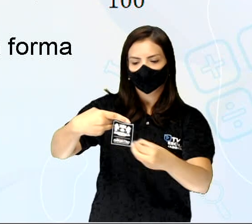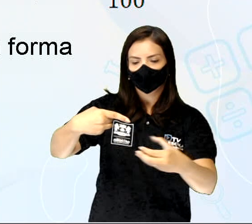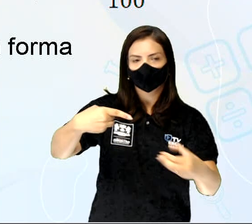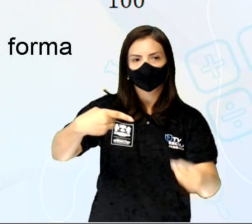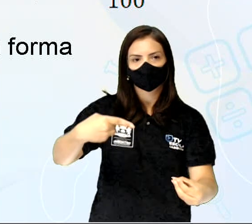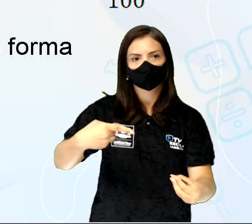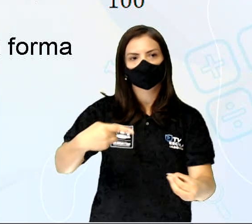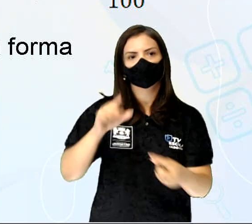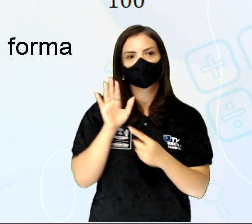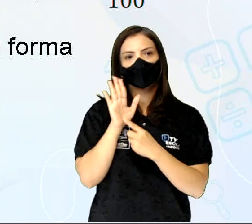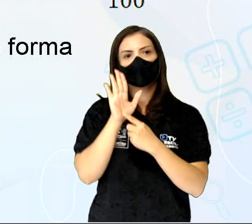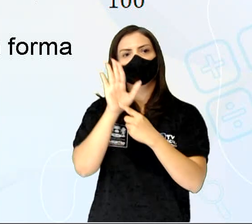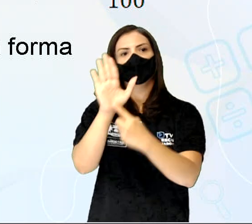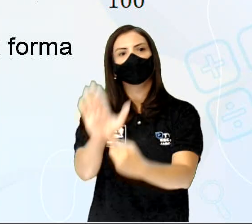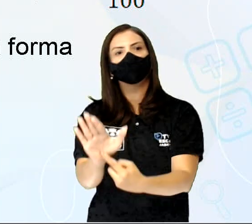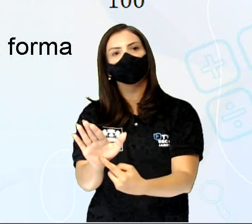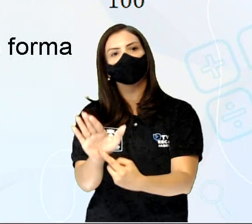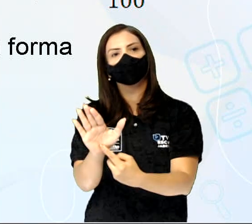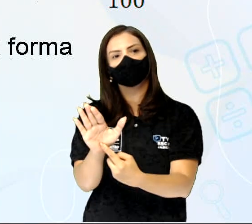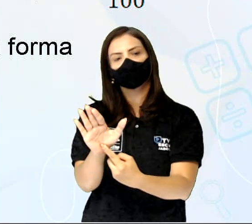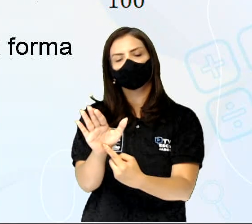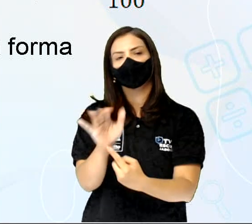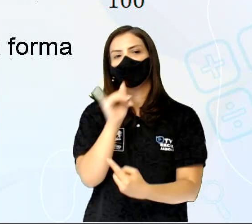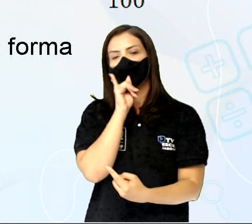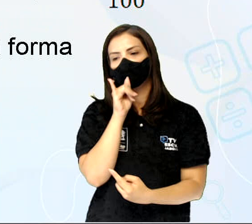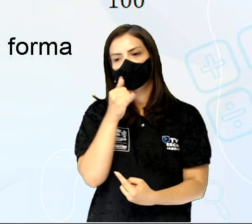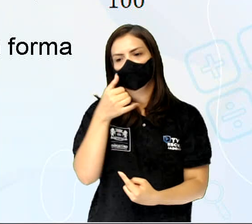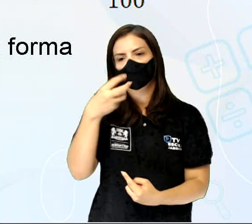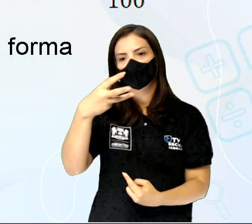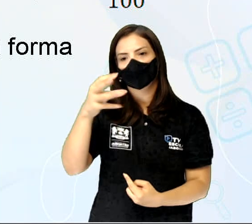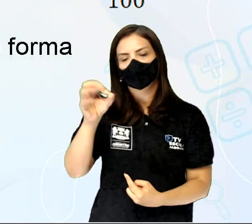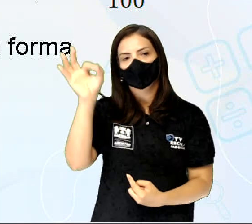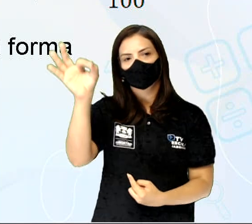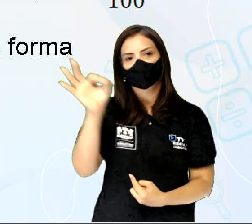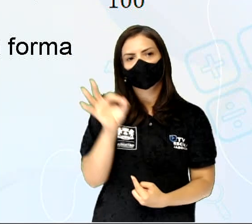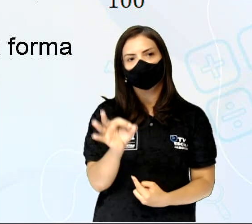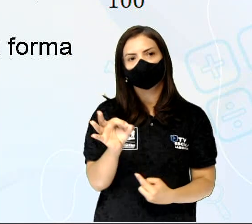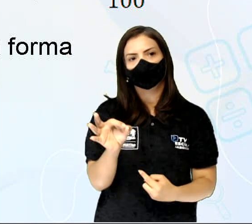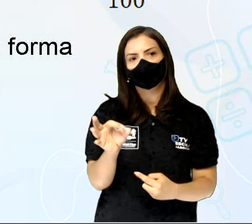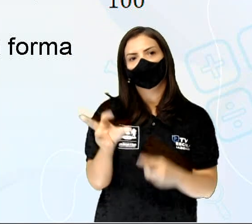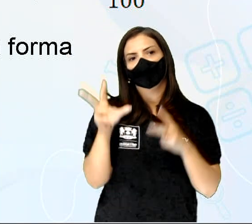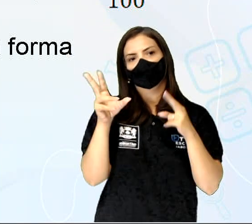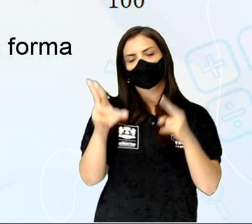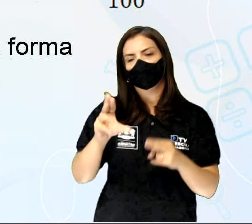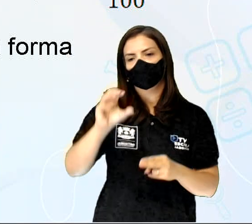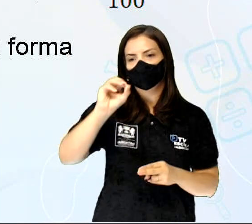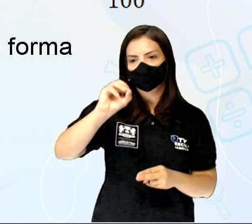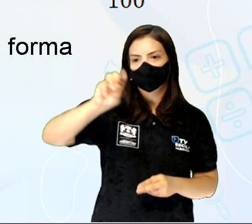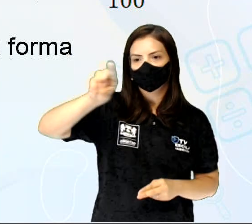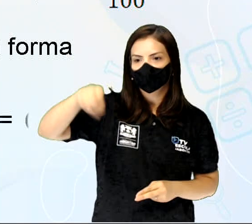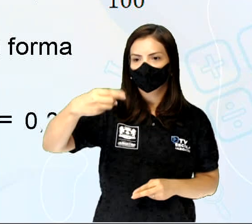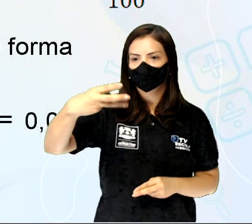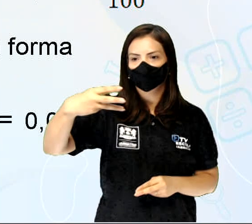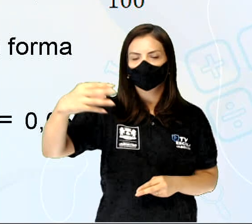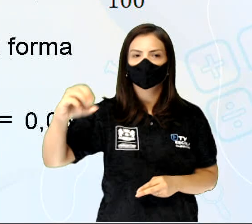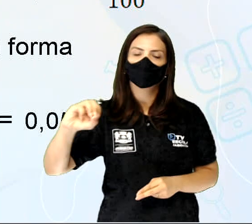gente. 30% é 30 sobre 100, que é a mesma coisa que 0,30 ou